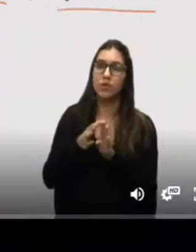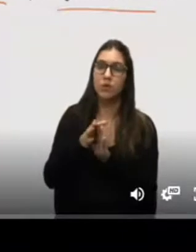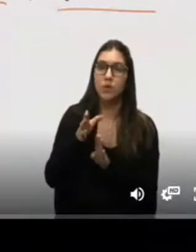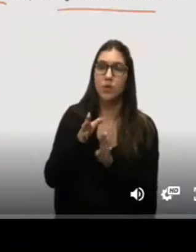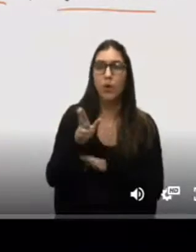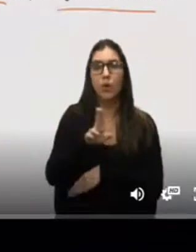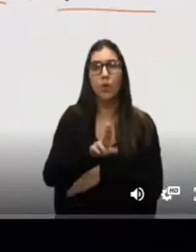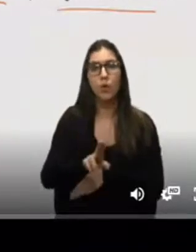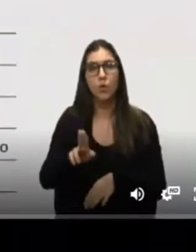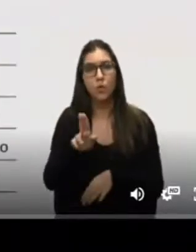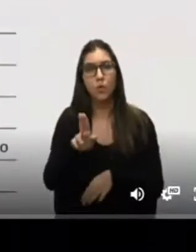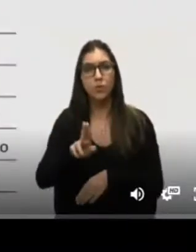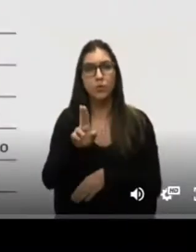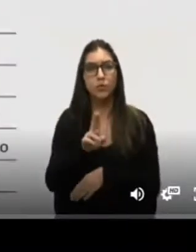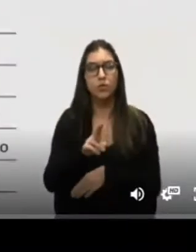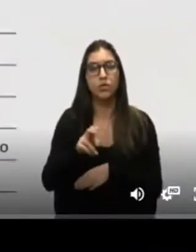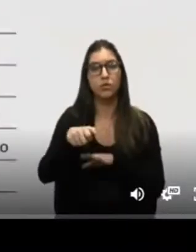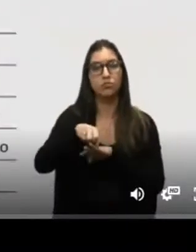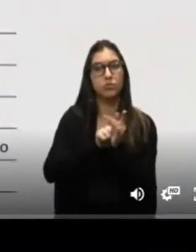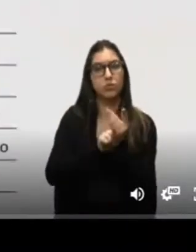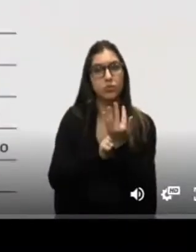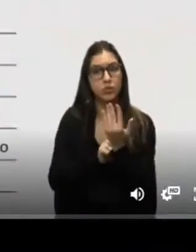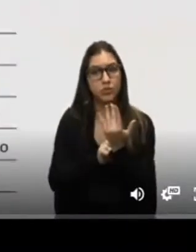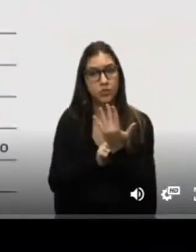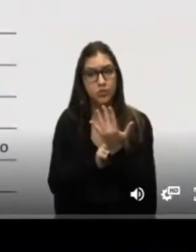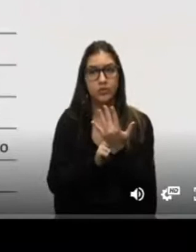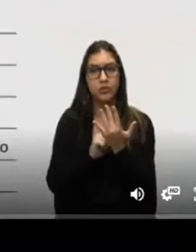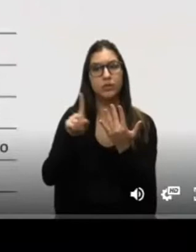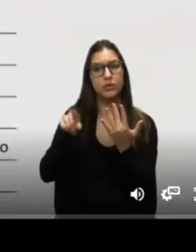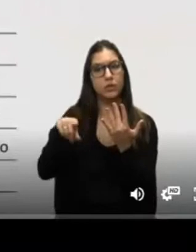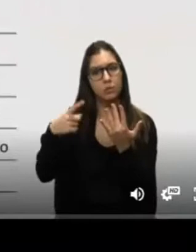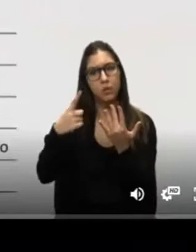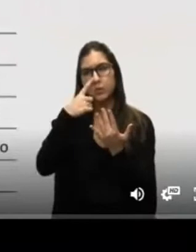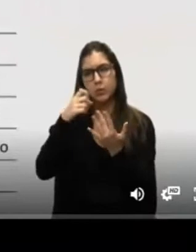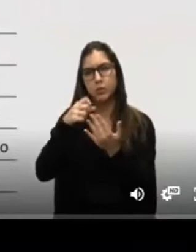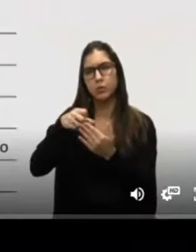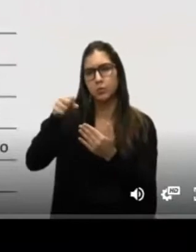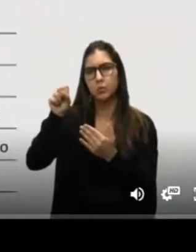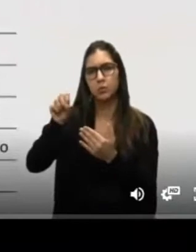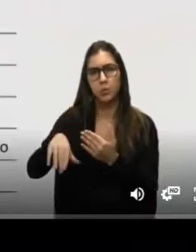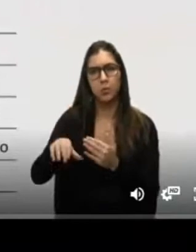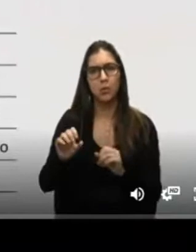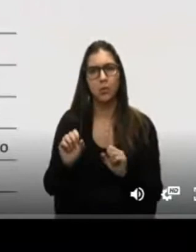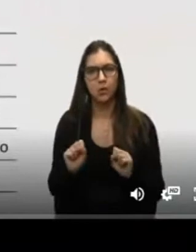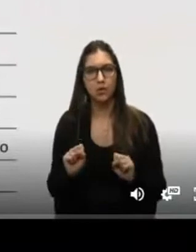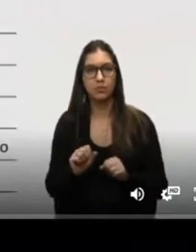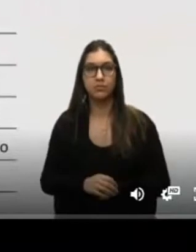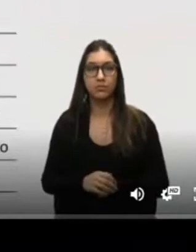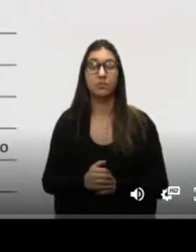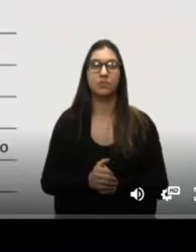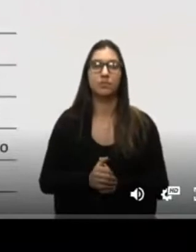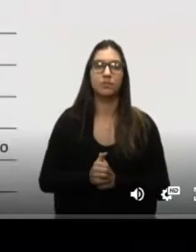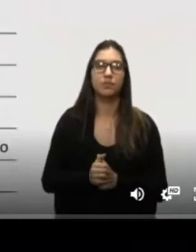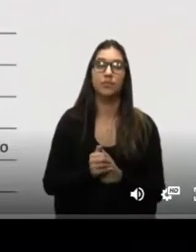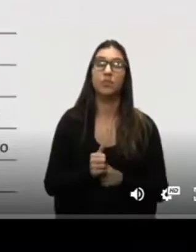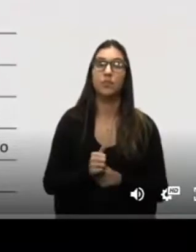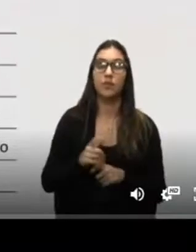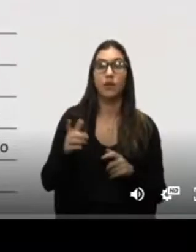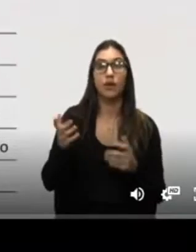a utilização de luvas descartáveis. Para a realização dessa prática, nós vamos precisar de